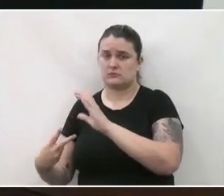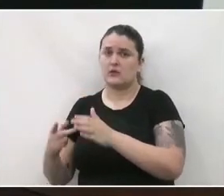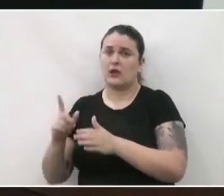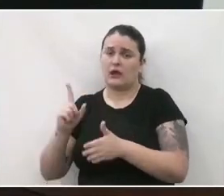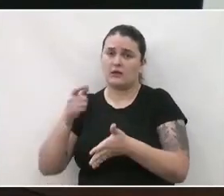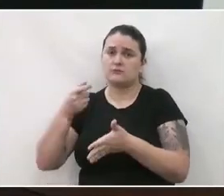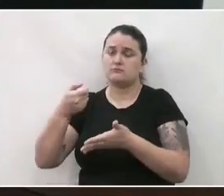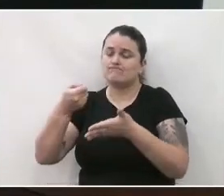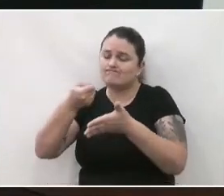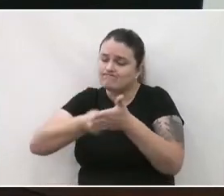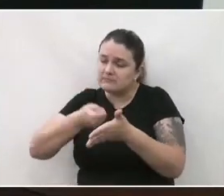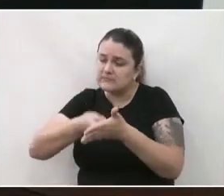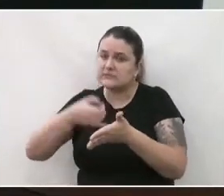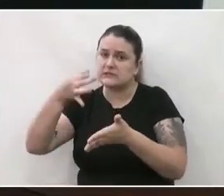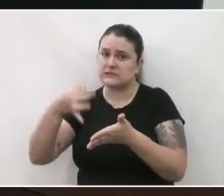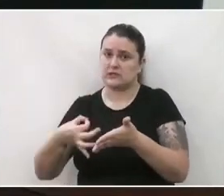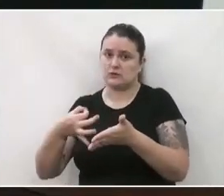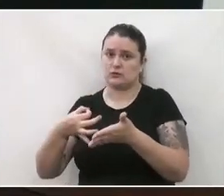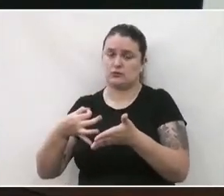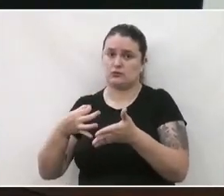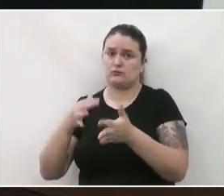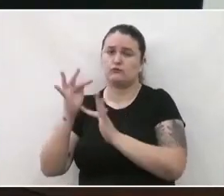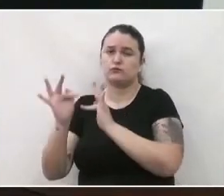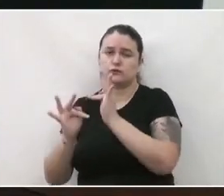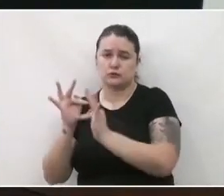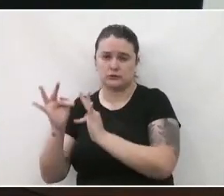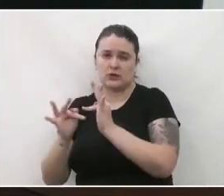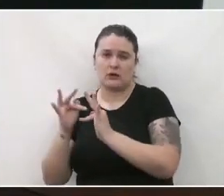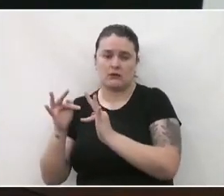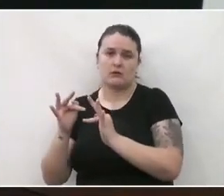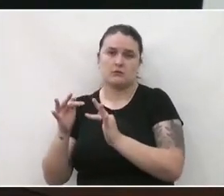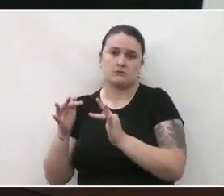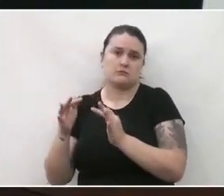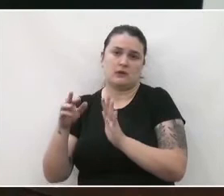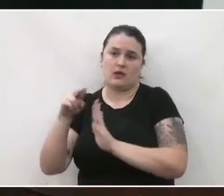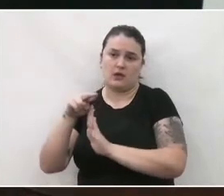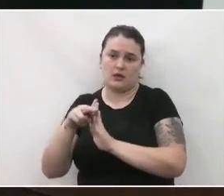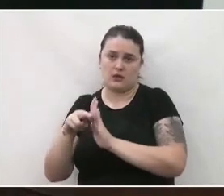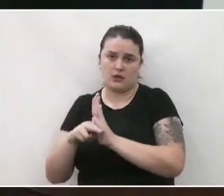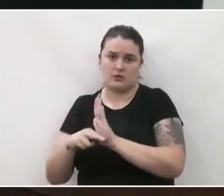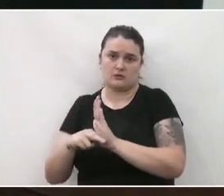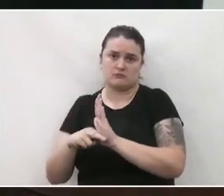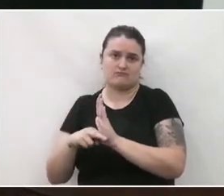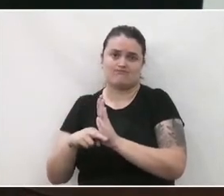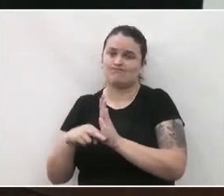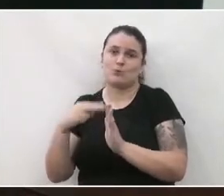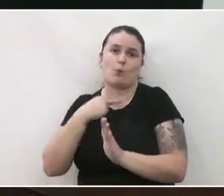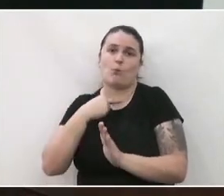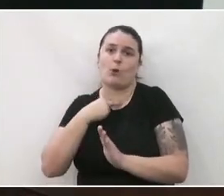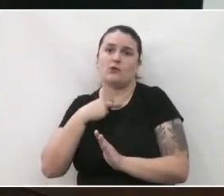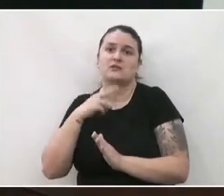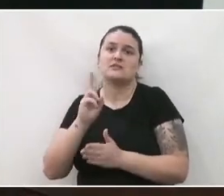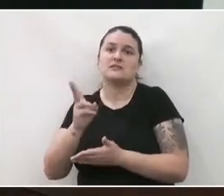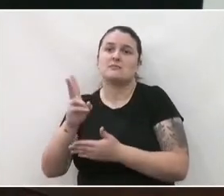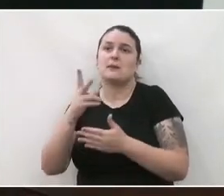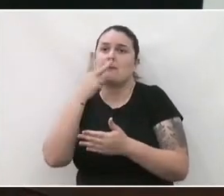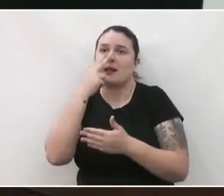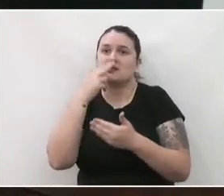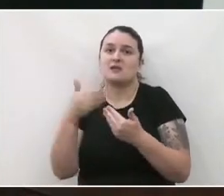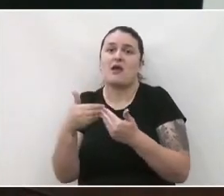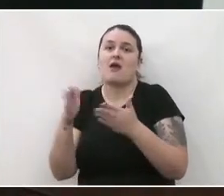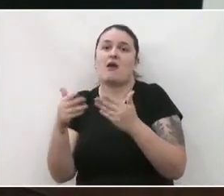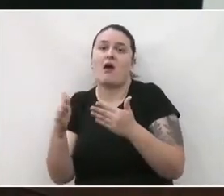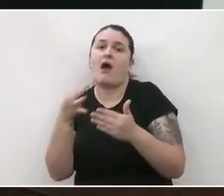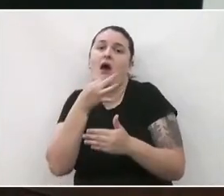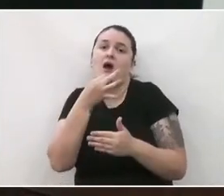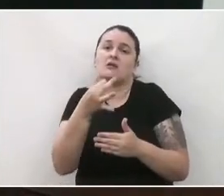o nosso norte aqui dentro para ter as regras, né? E não cada vez ficar fazendo como acha